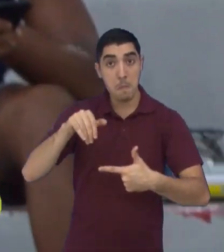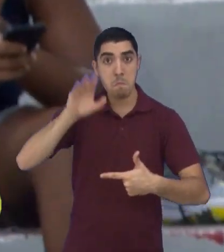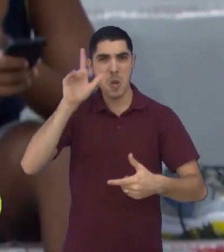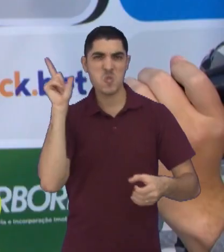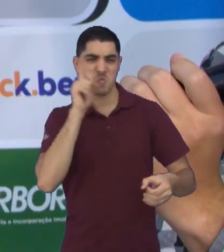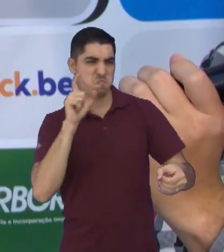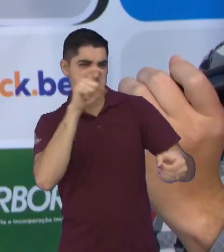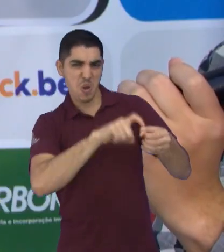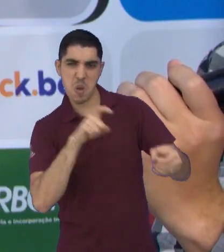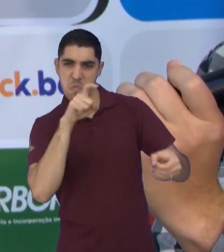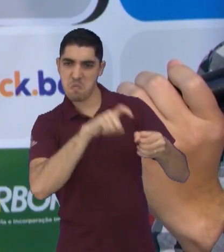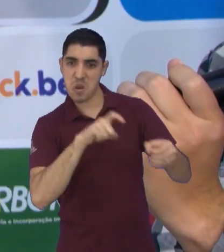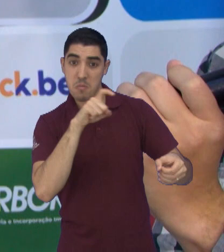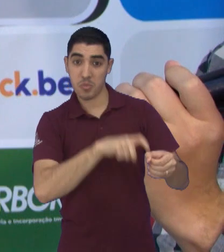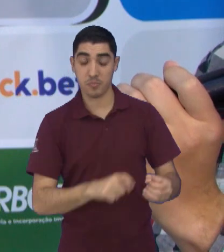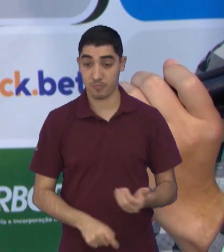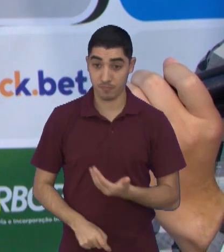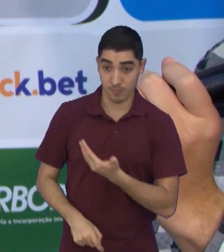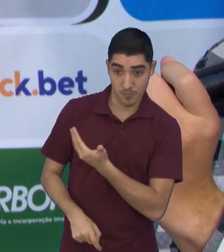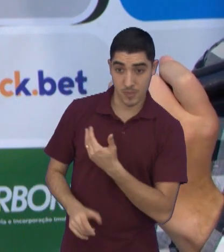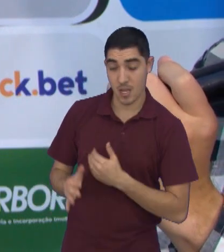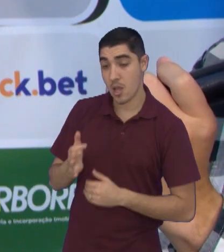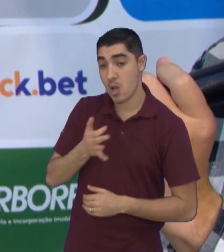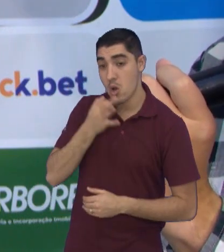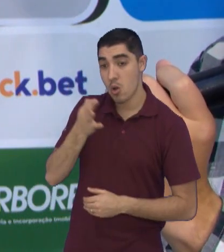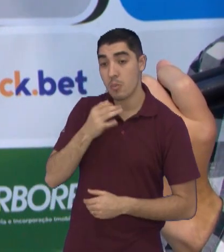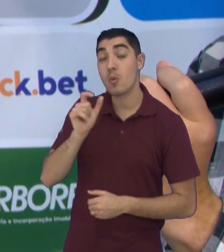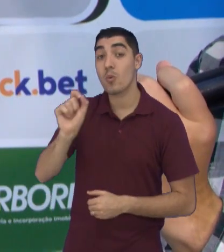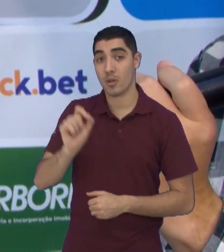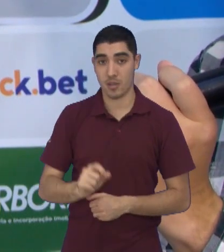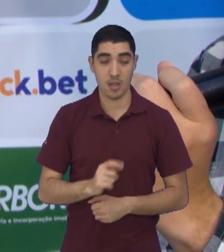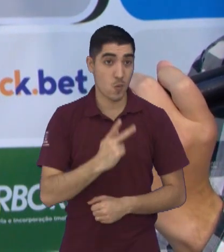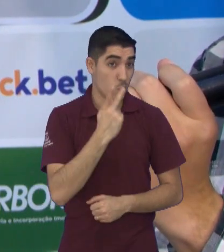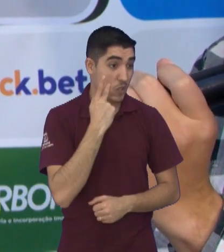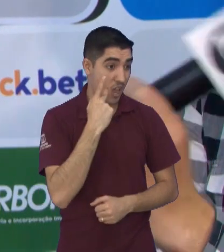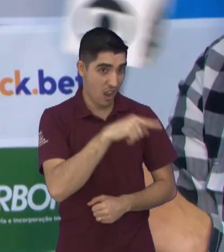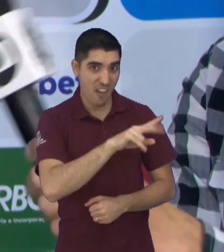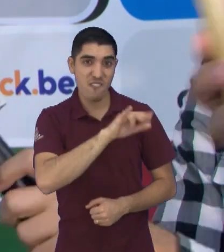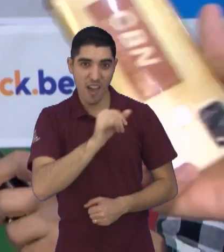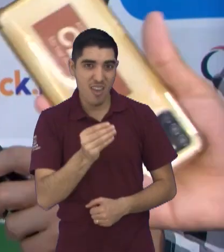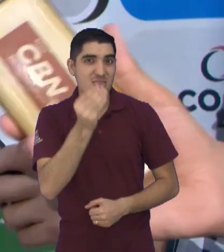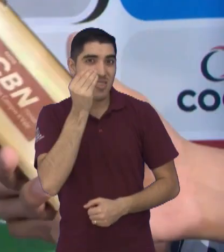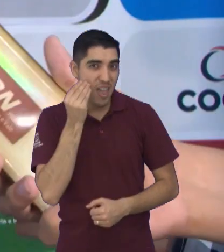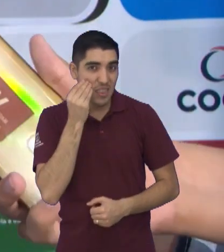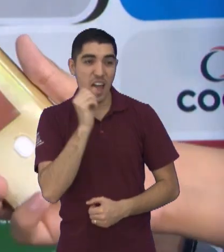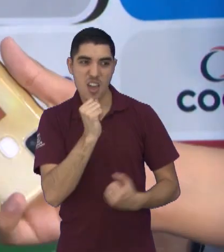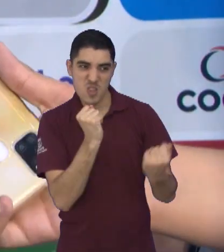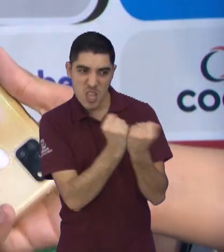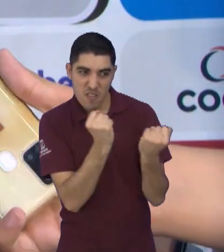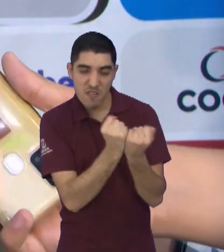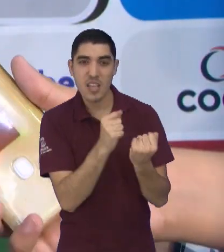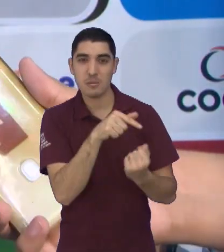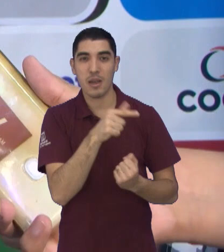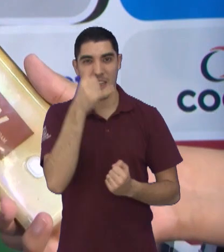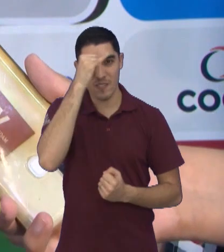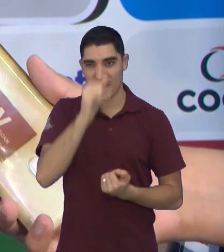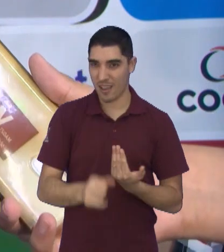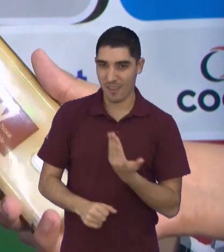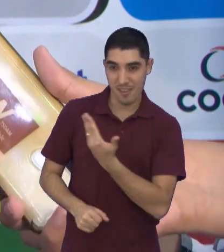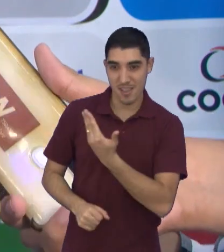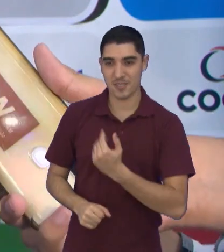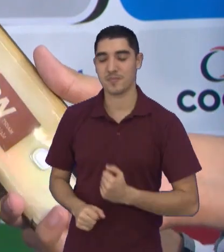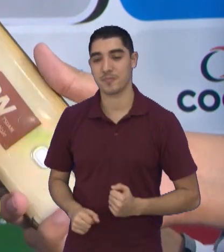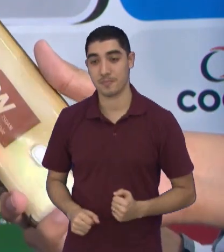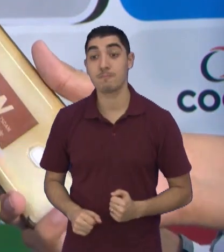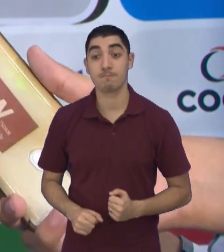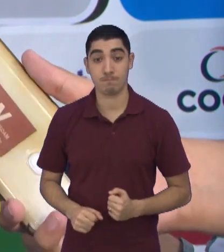NBB. Diego acredita que os cearenses vão fazer de tudo para que a bola não passe pelas suas mãos. Principalmente no